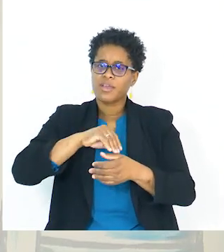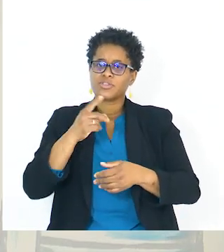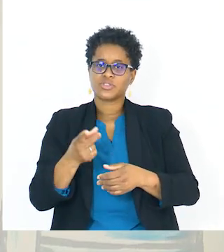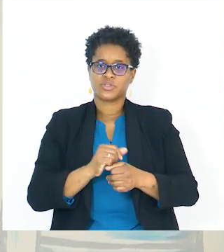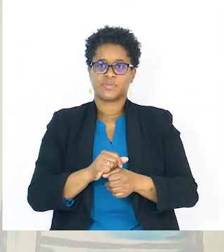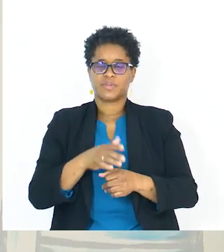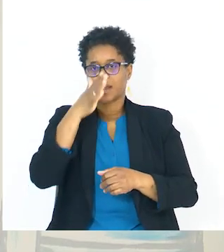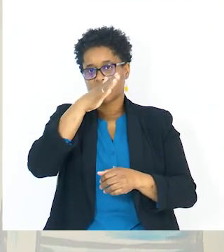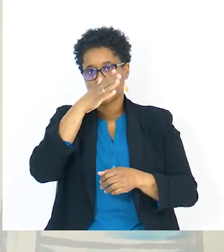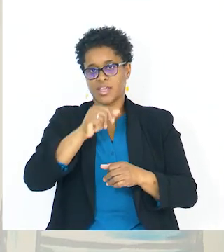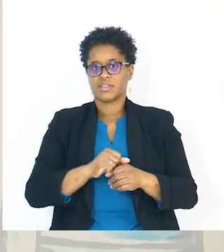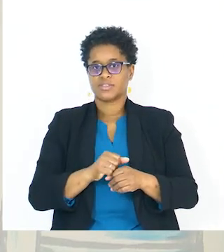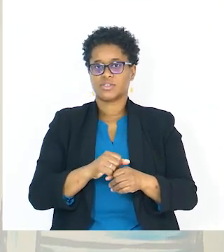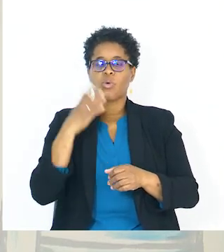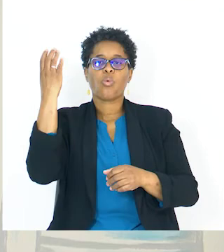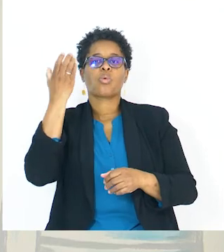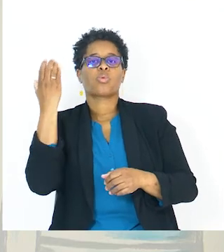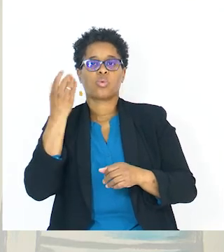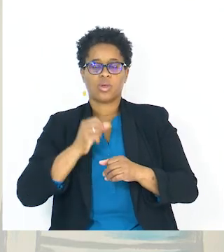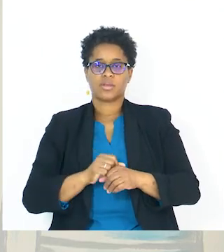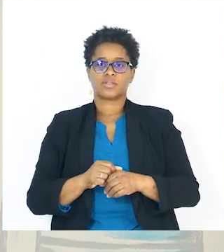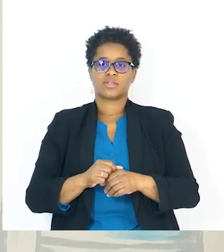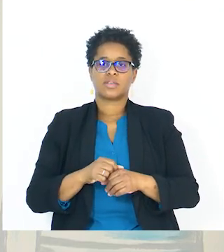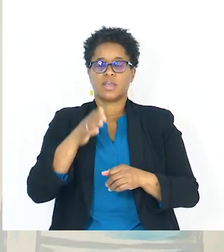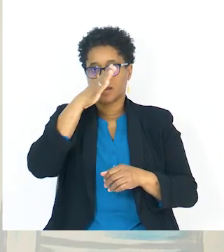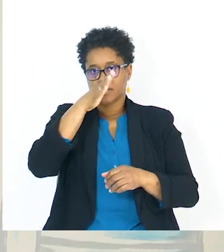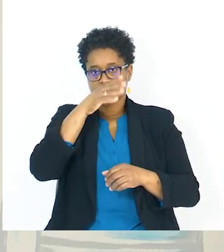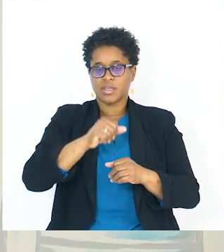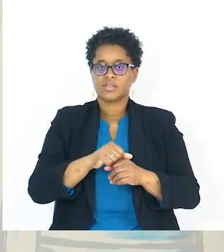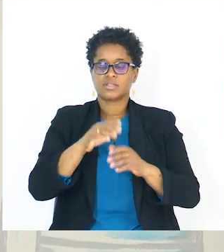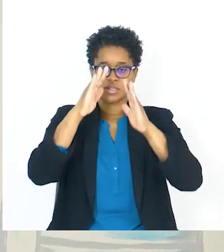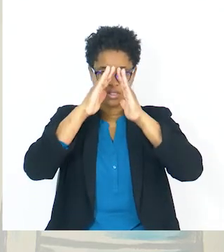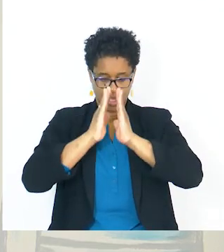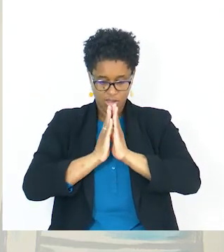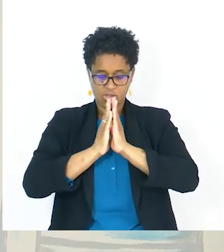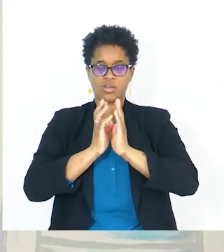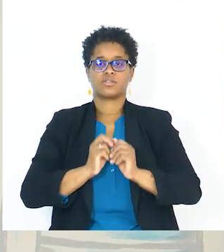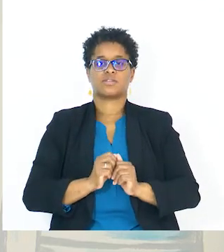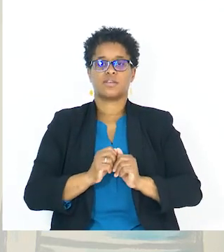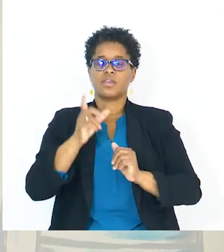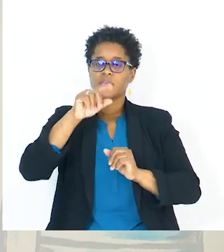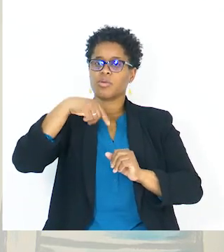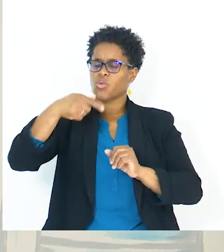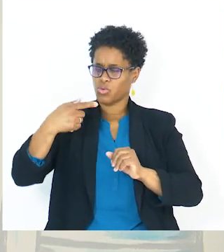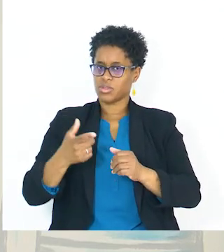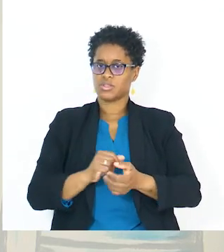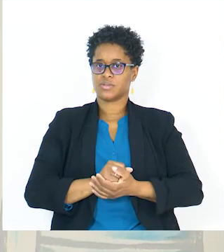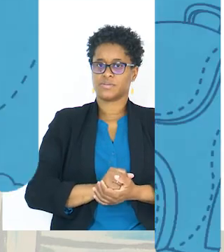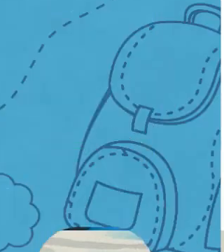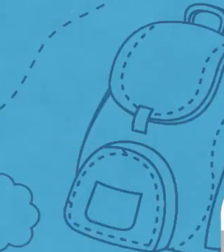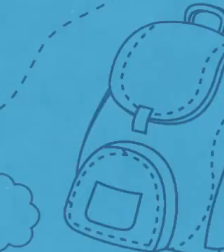mais atividades culturais, atividades religiosas, entre